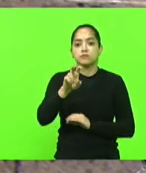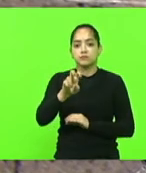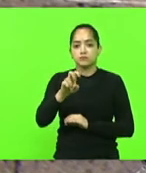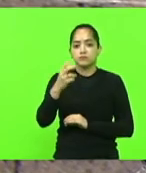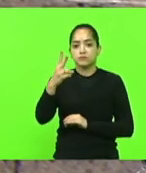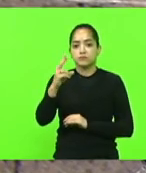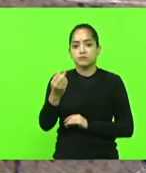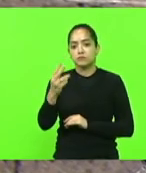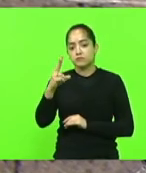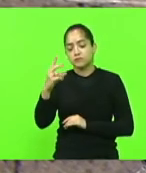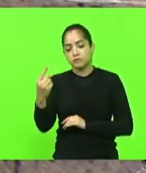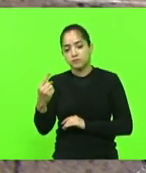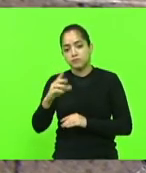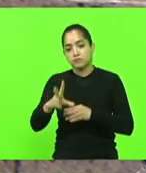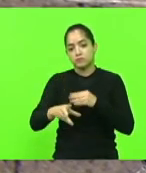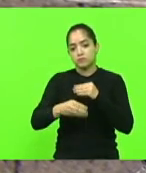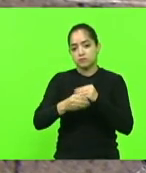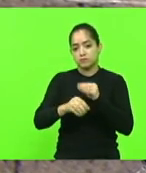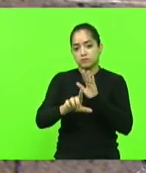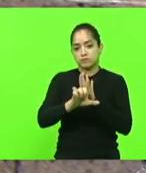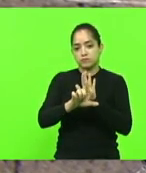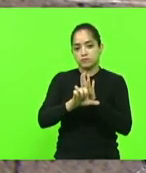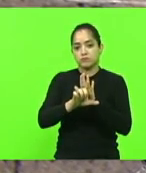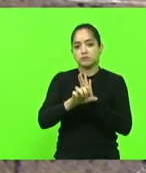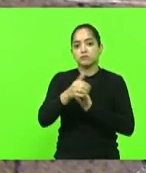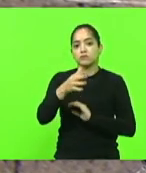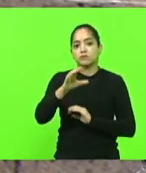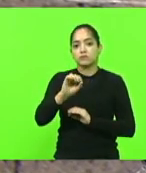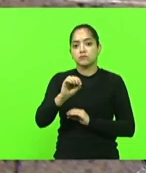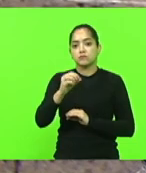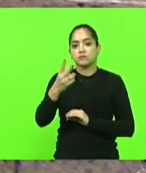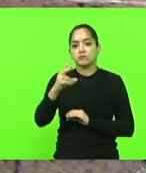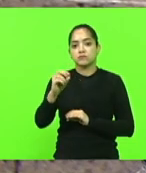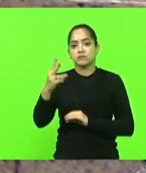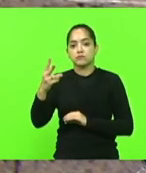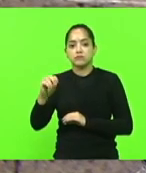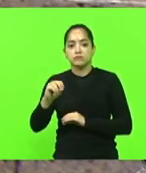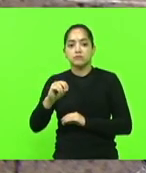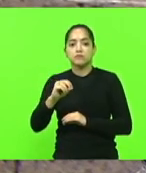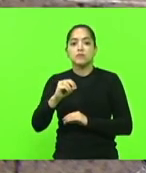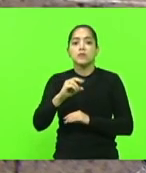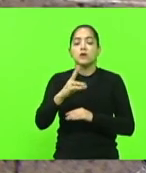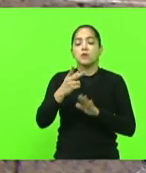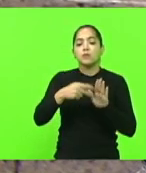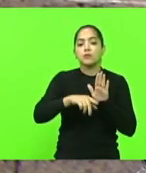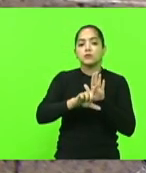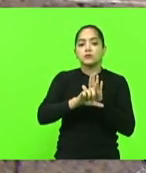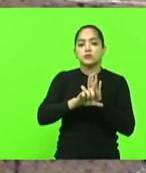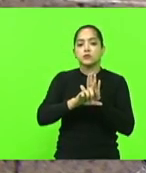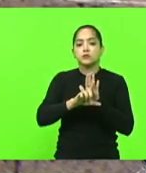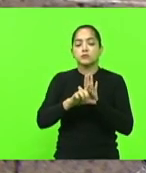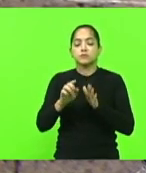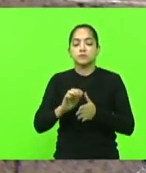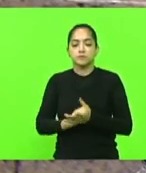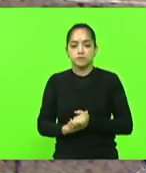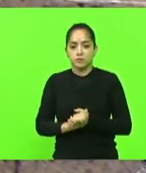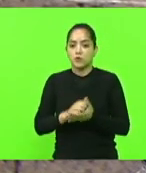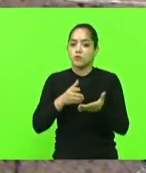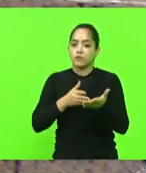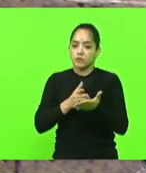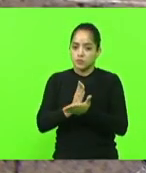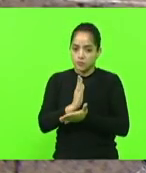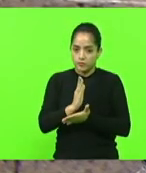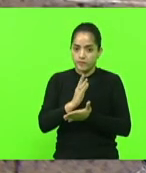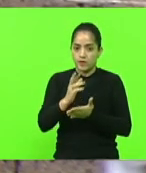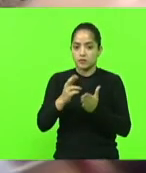25215/263/2021, ao projeto de lei complementar número 10/2020 e ao projeto de resolução número 3/2021. Foram aprovadas as redações finais